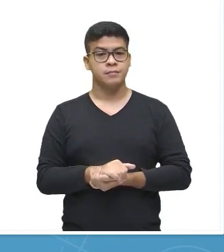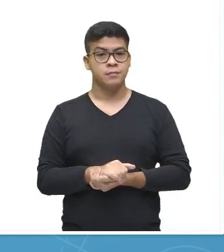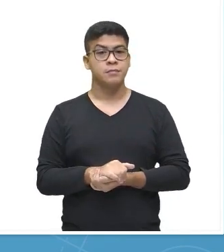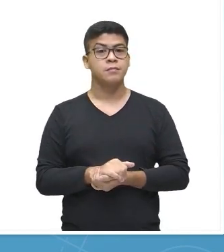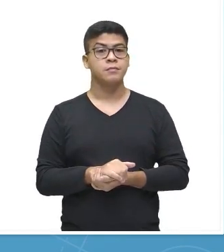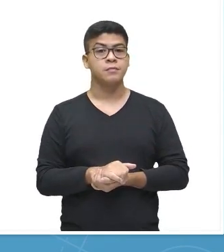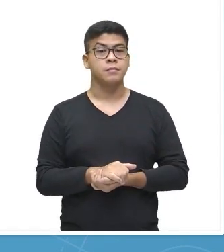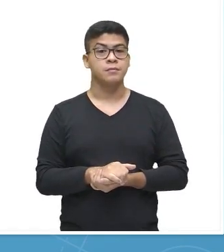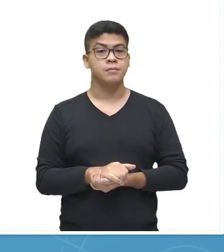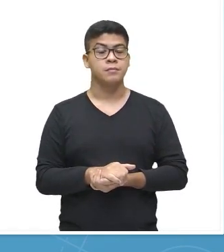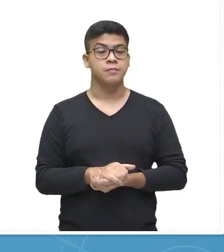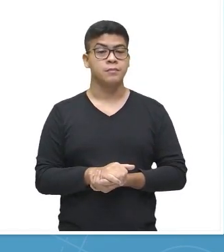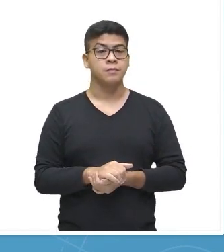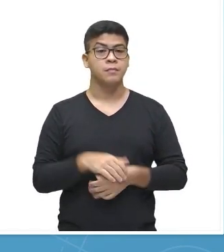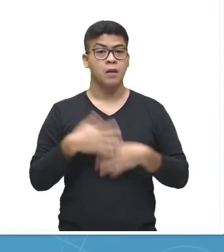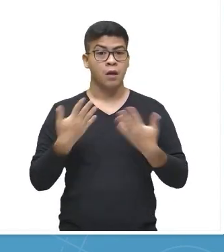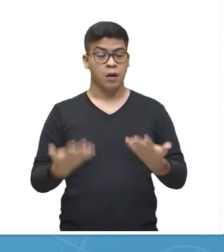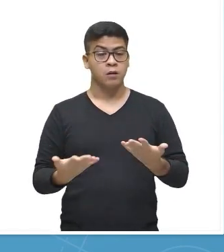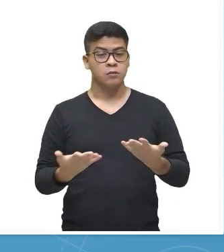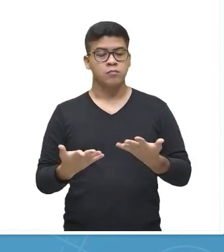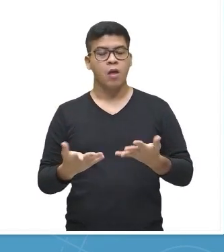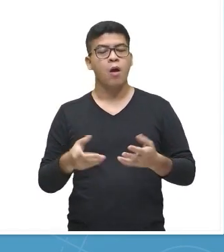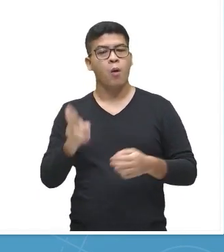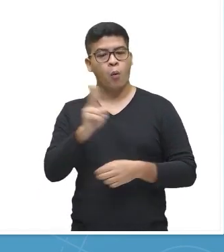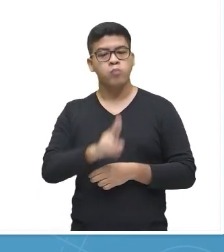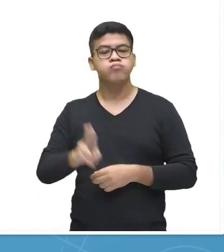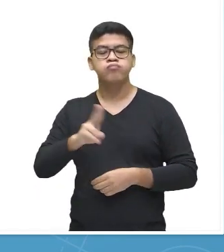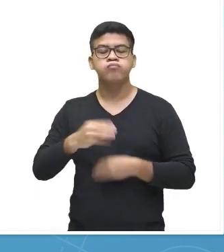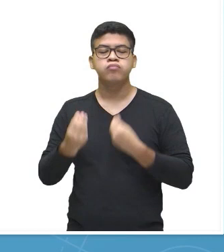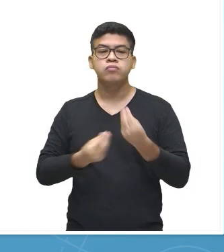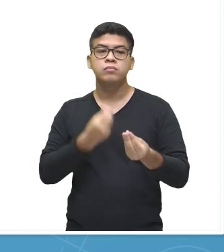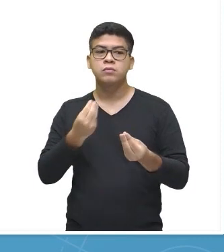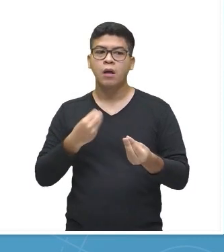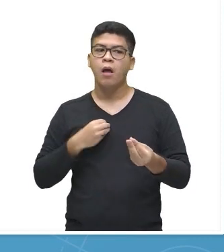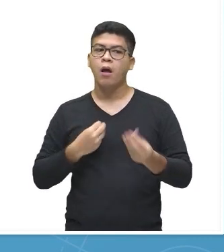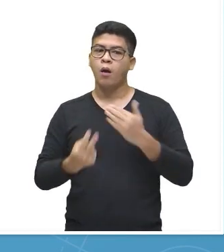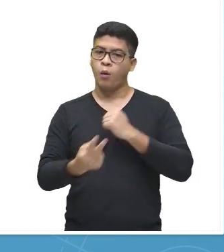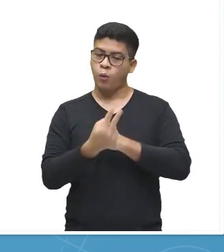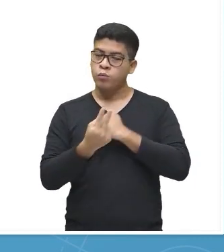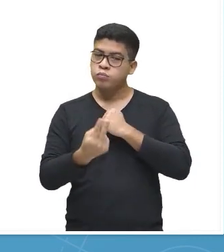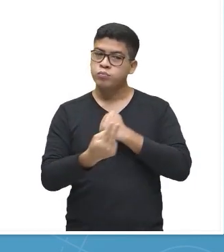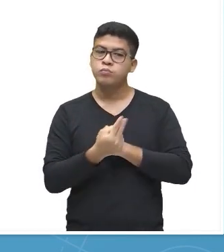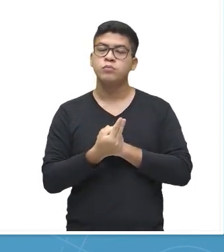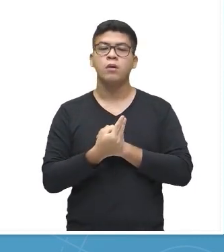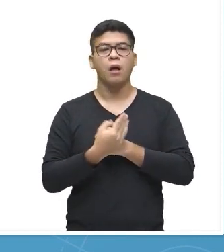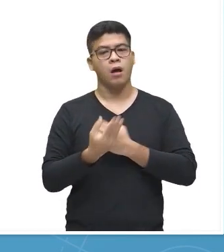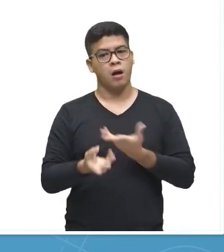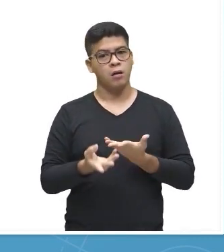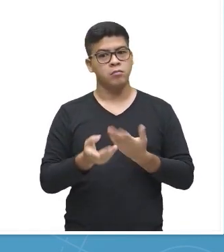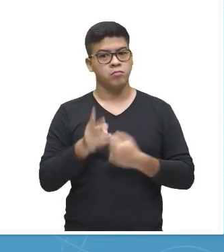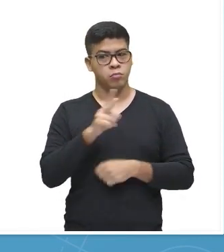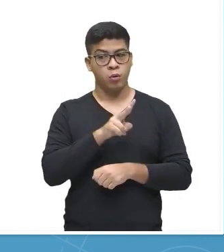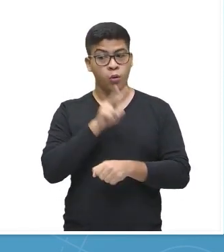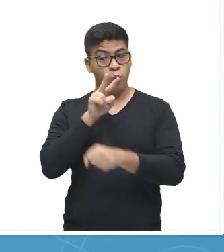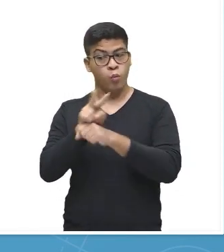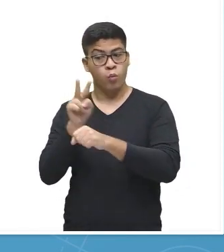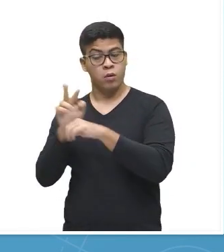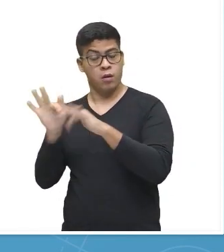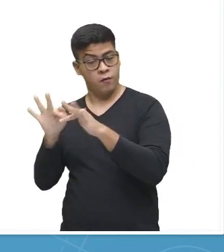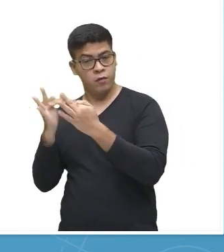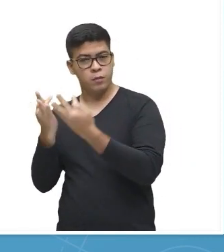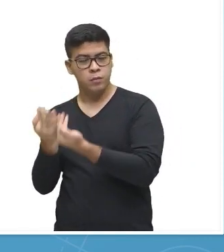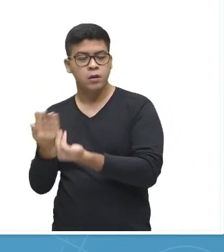tomando todas as precauções para cuidar de vocês, para cuidar do outro,